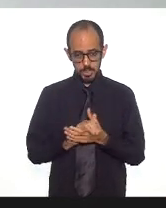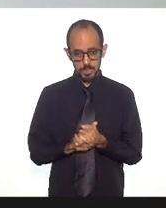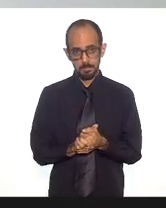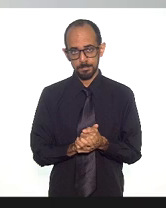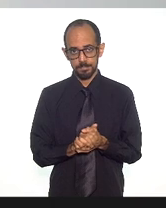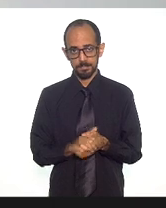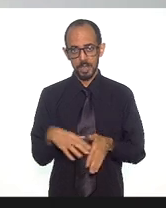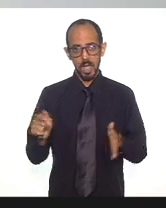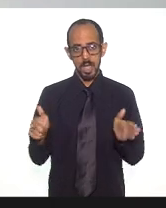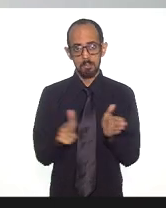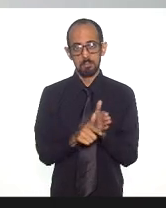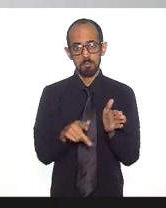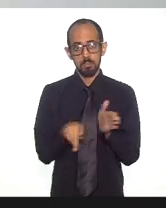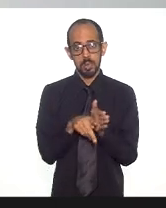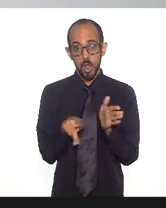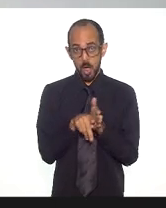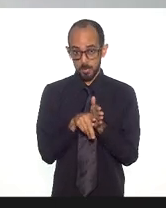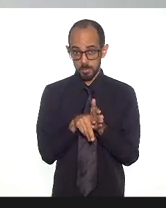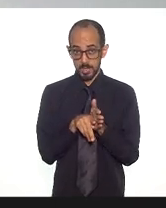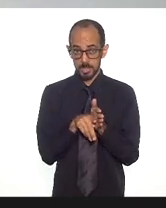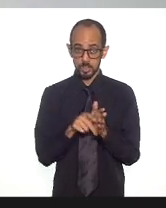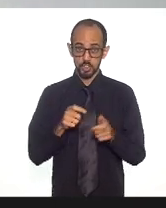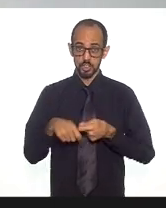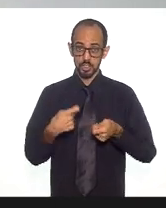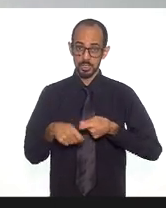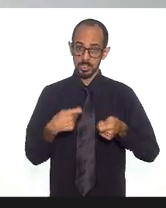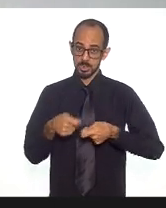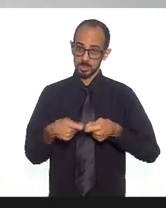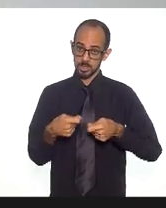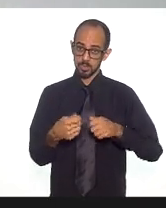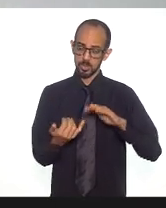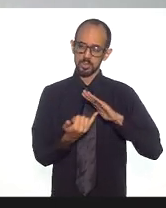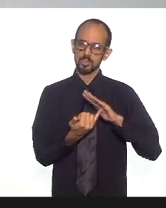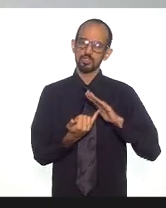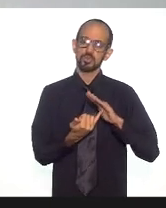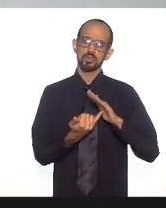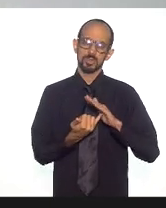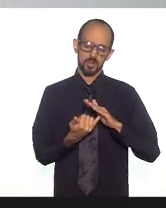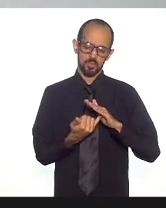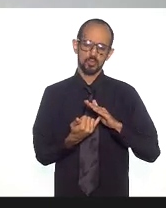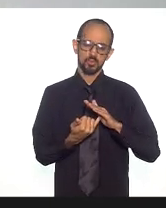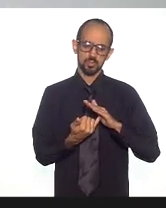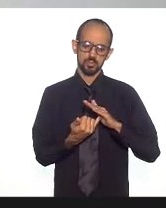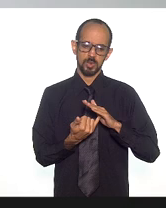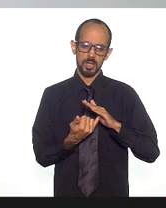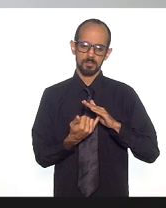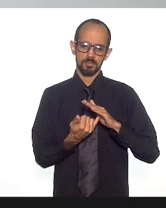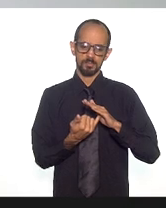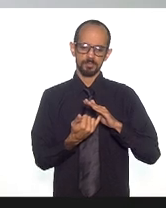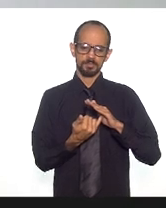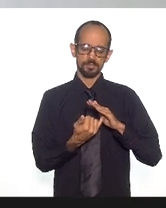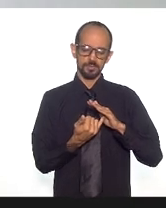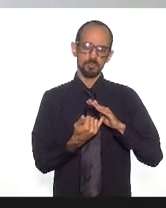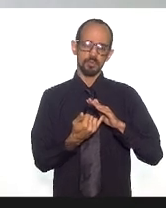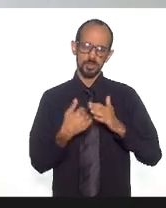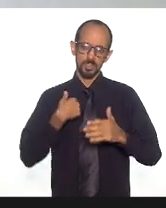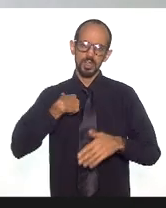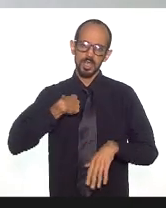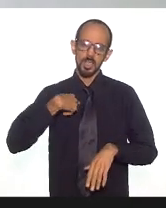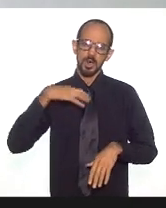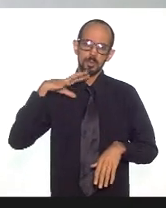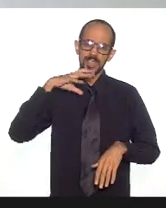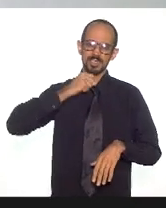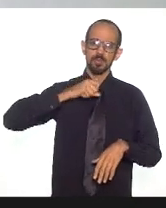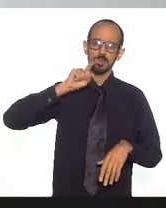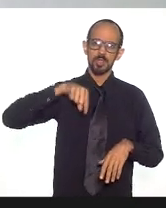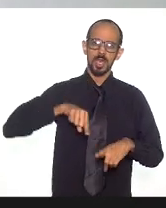a própria gestão, né, da instituição como um todo. Temos exemplos que consideramos muito positivos,